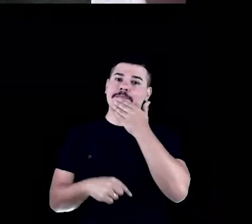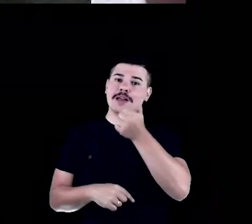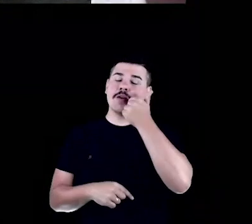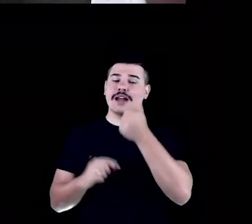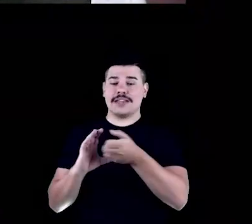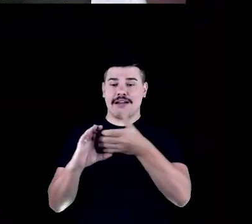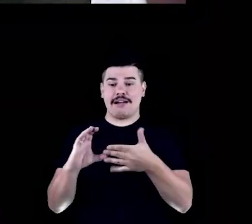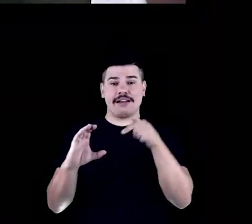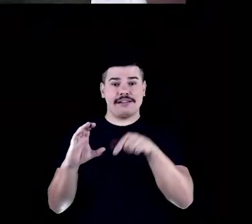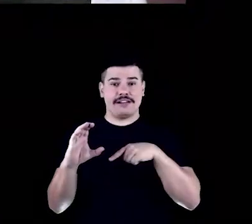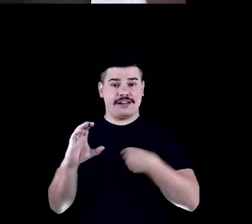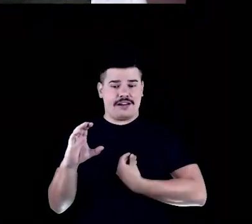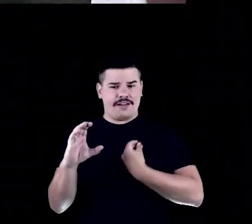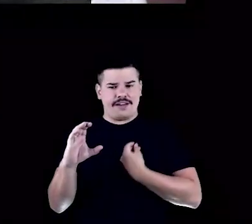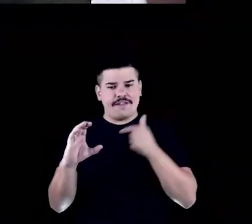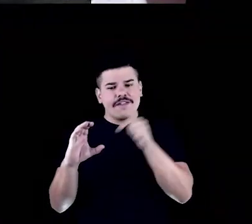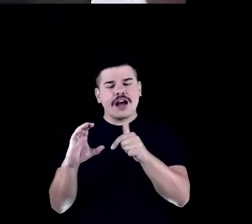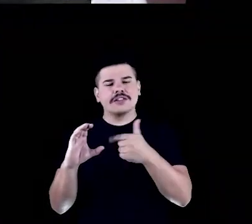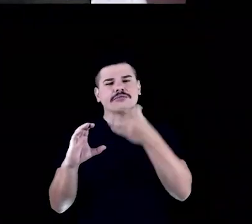essa característica da